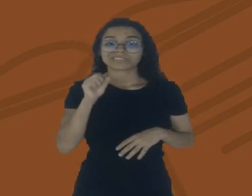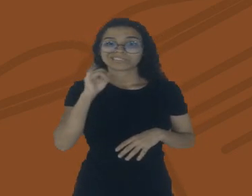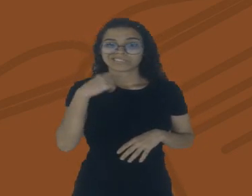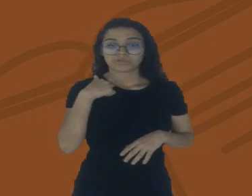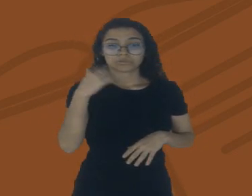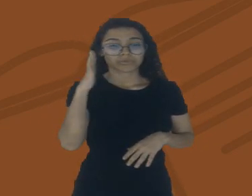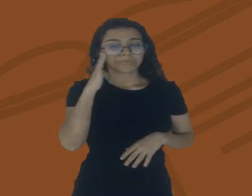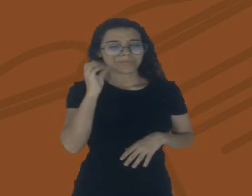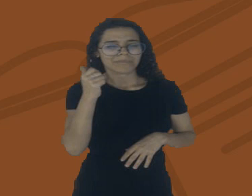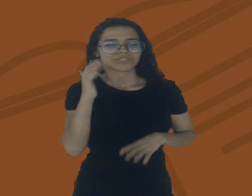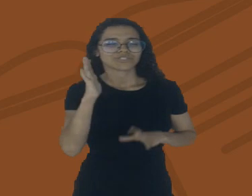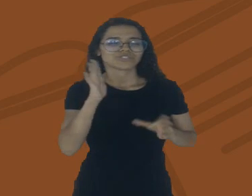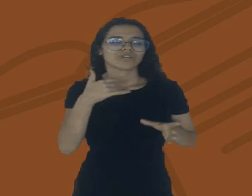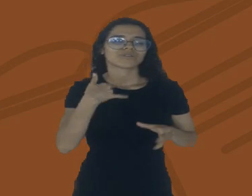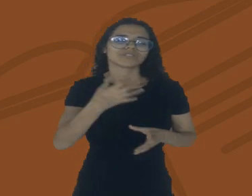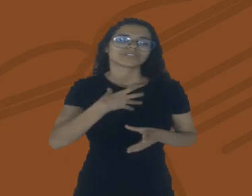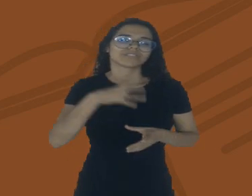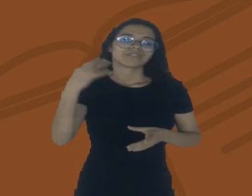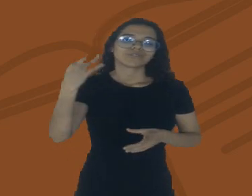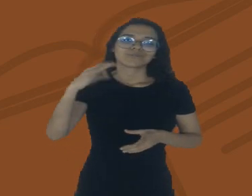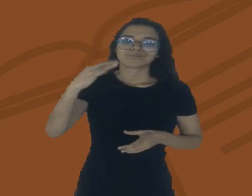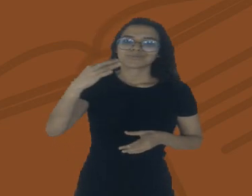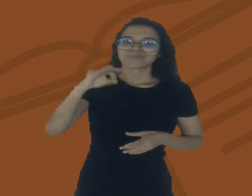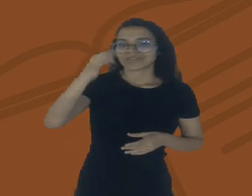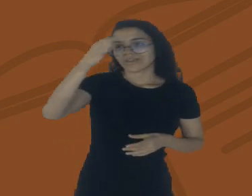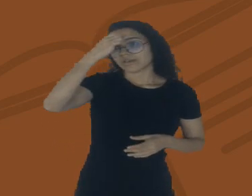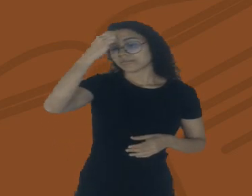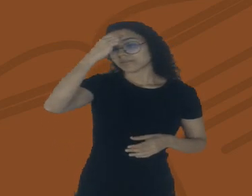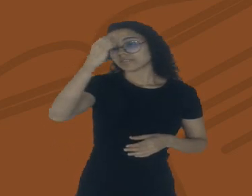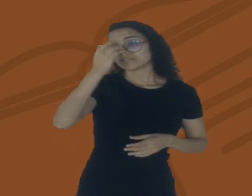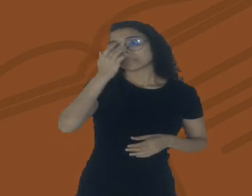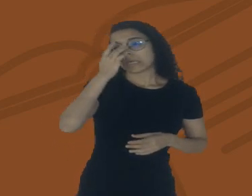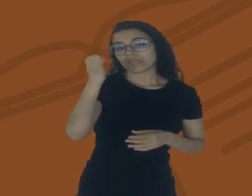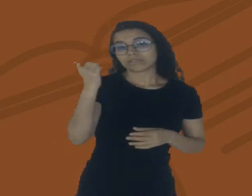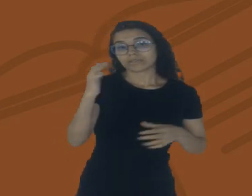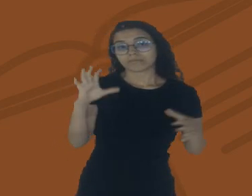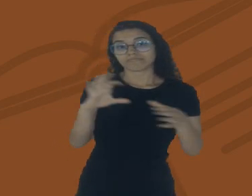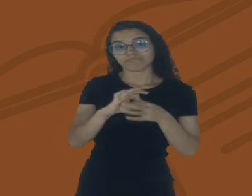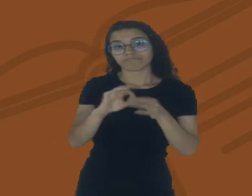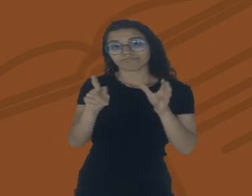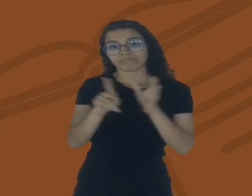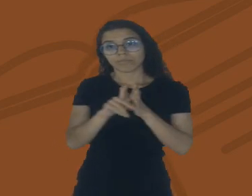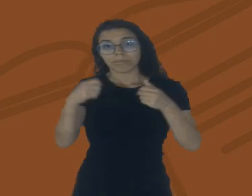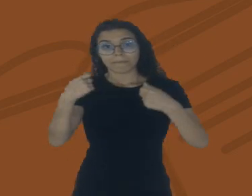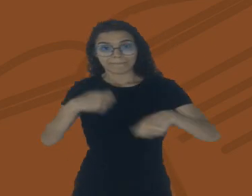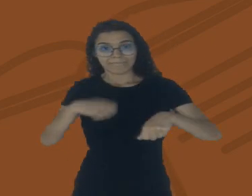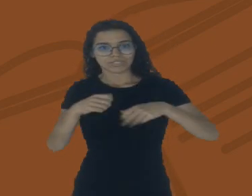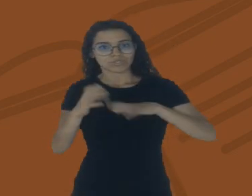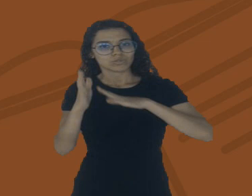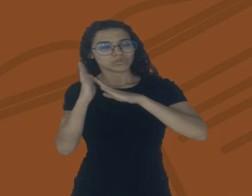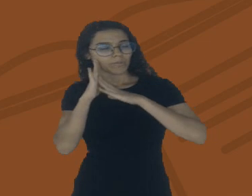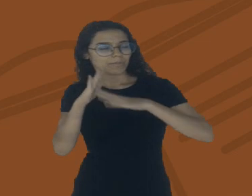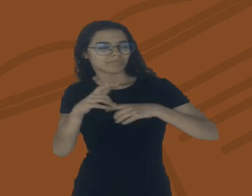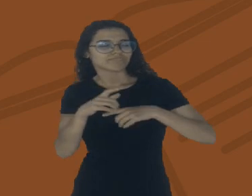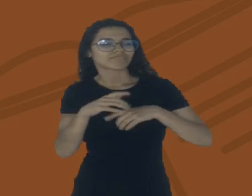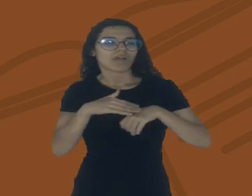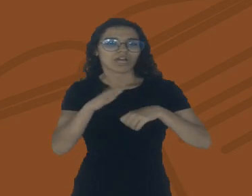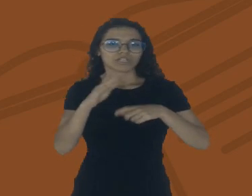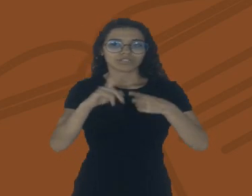de cabeça. Então está relacionado aí com a necessidade de dormir mais ou pode estar atrelado a